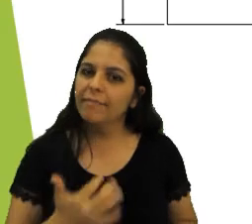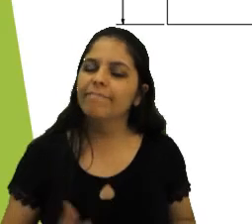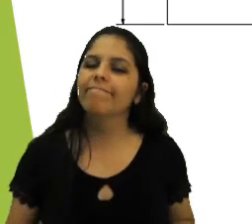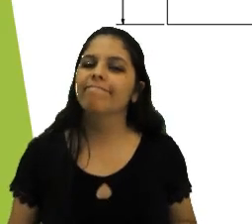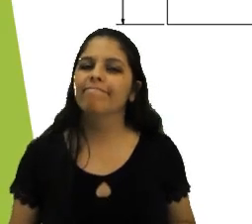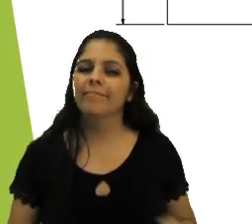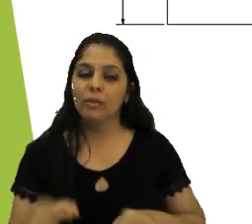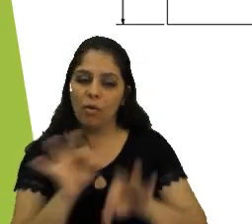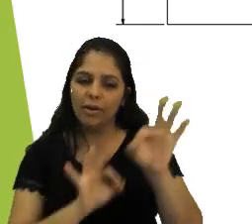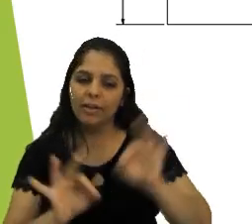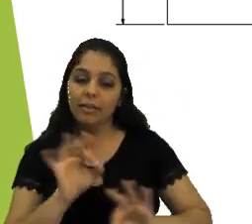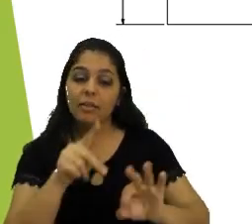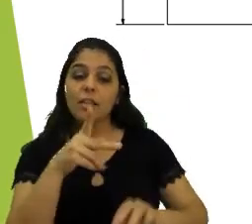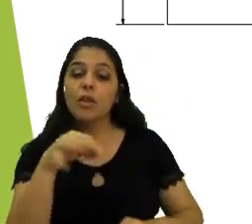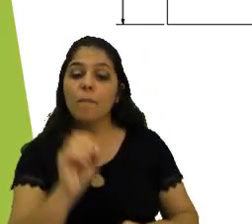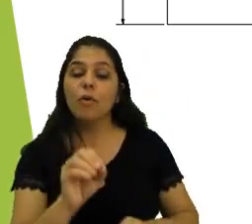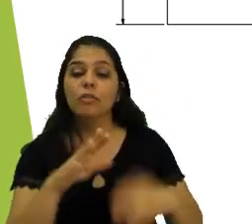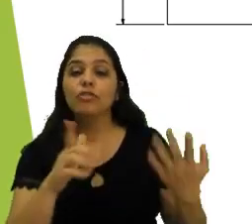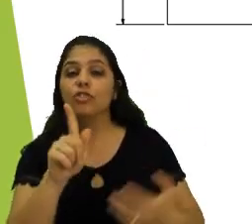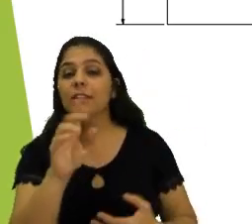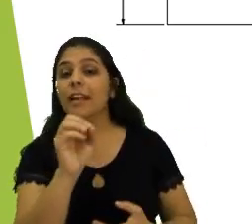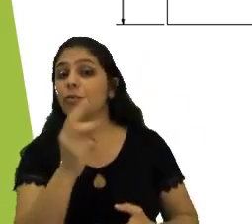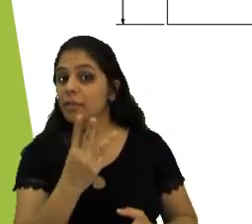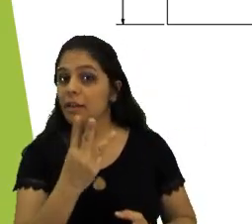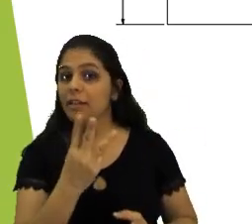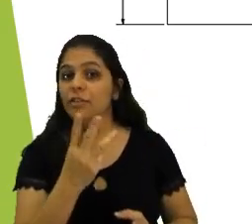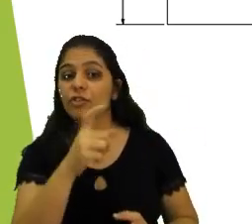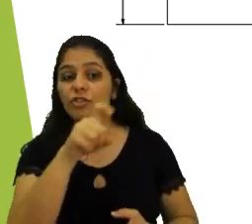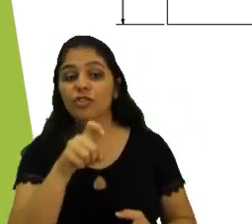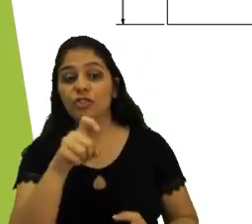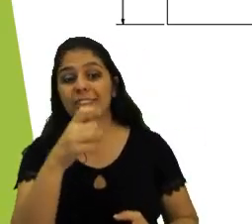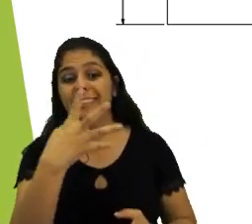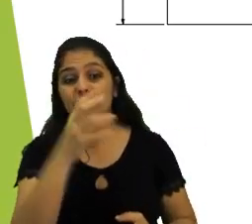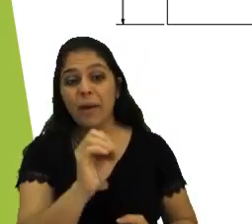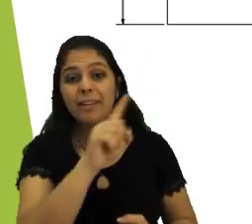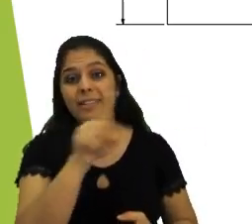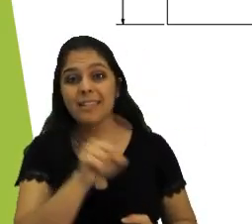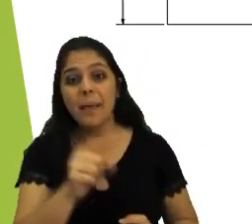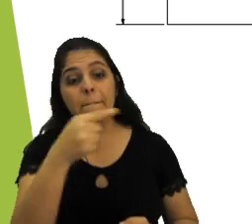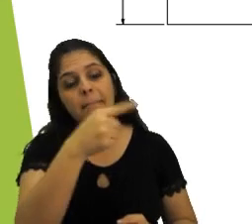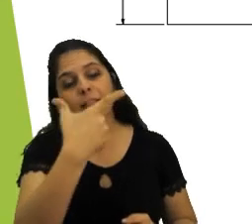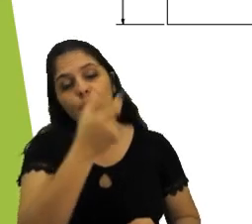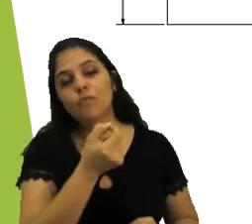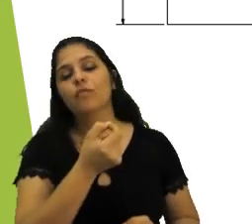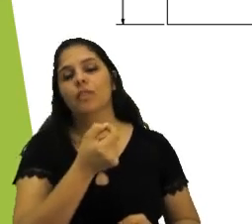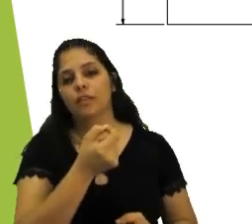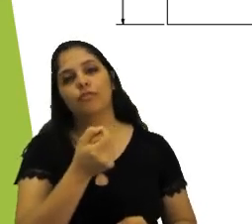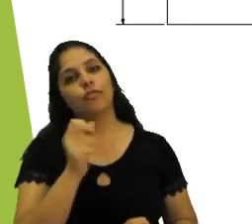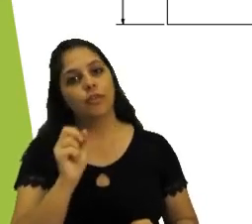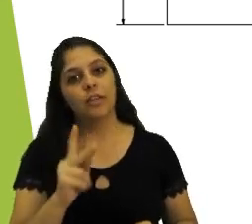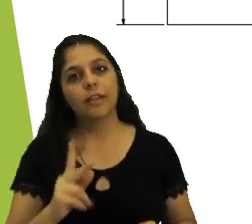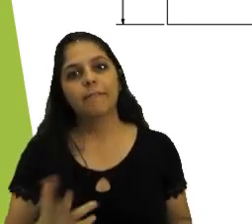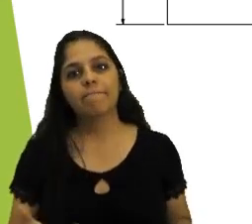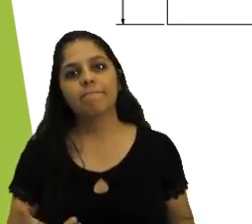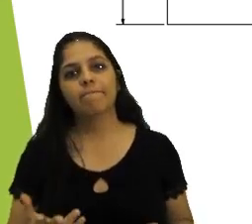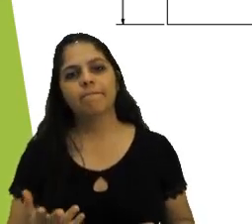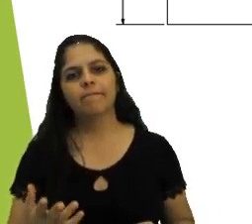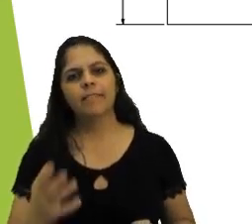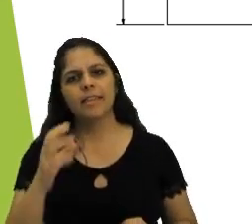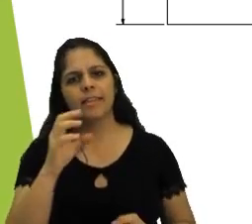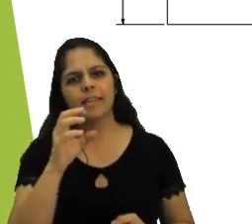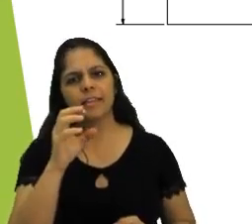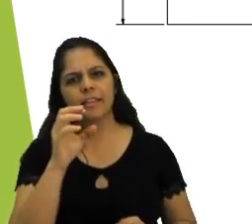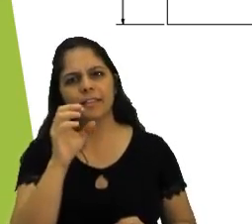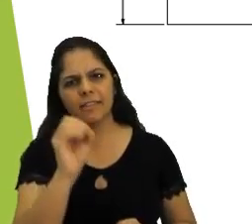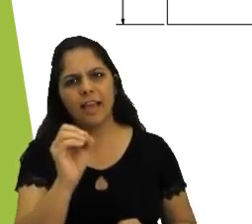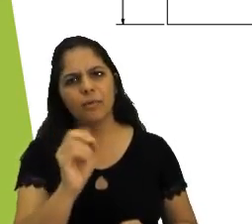nesse ponto seria G03, né, x40, z menos 20, ok? I0 e K menos 20.